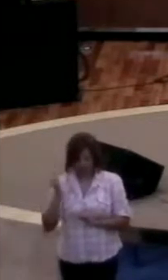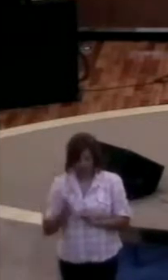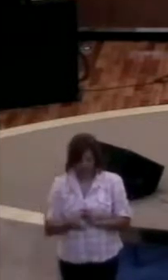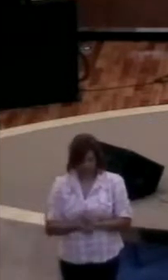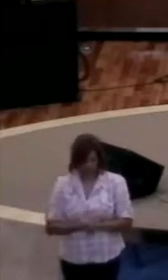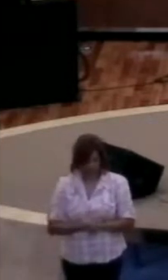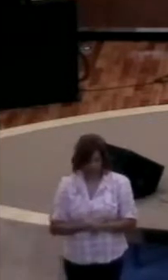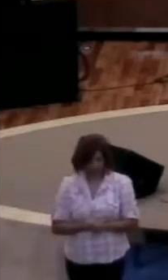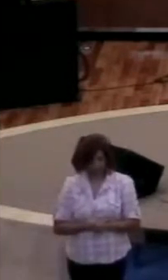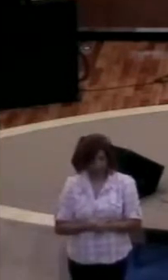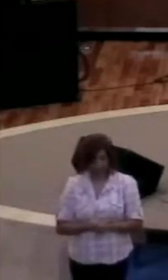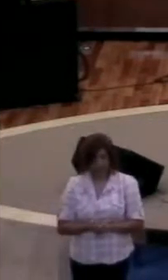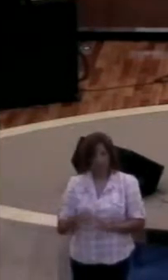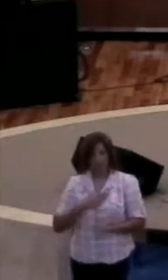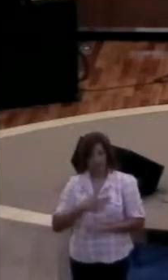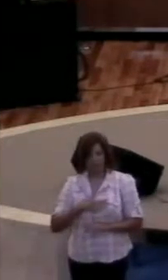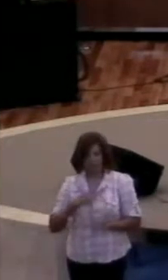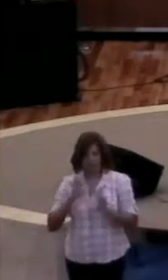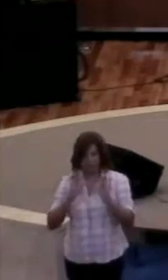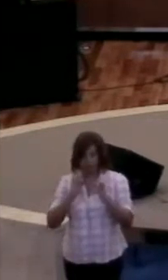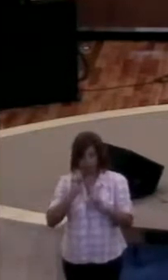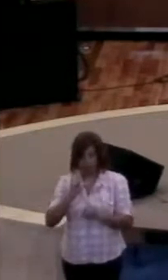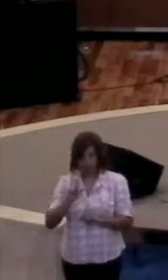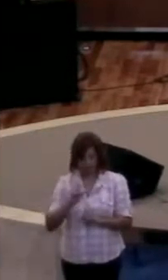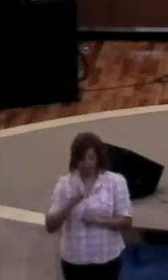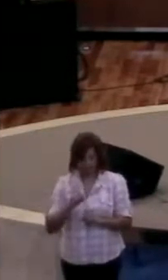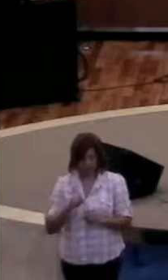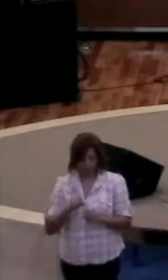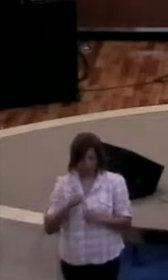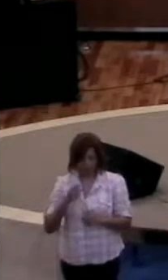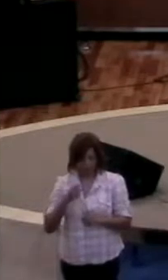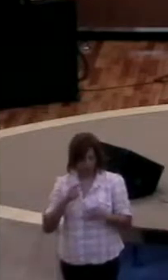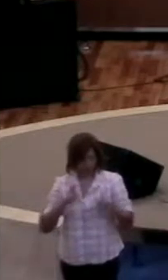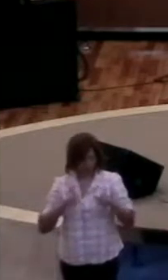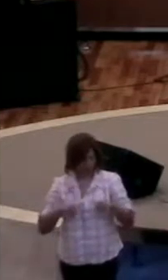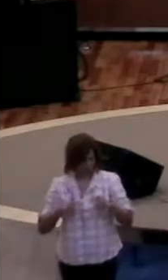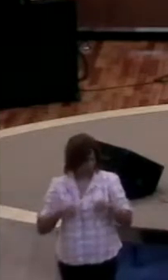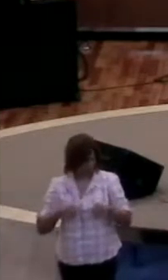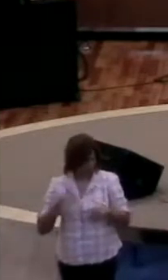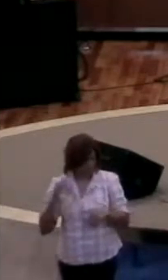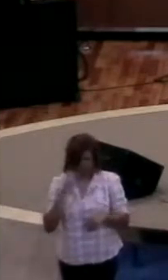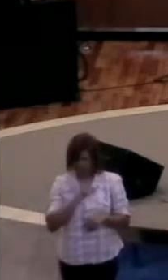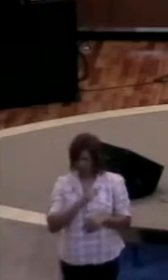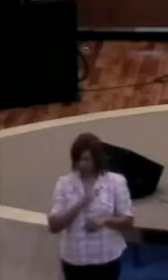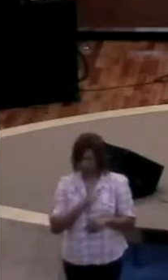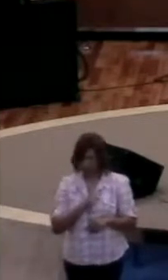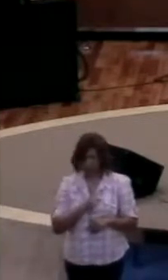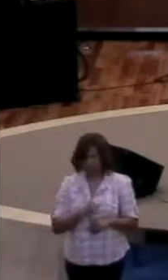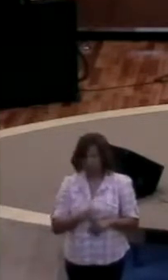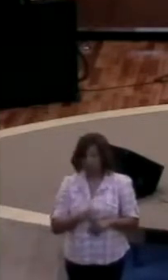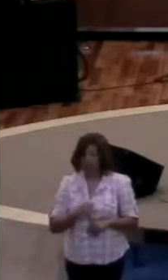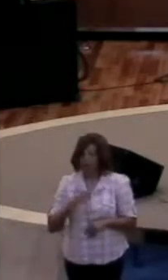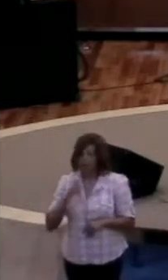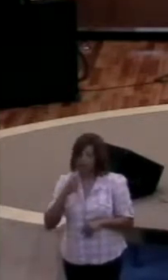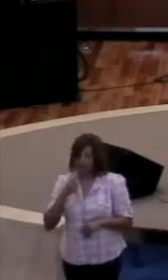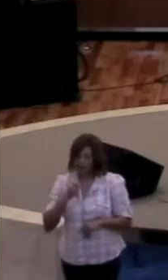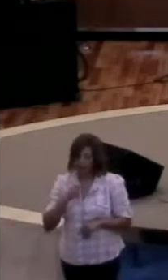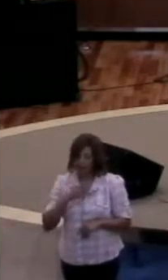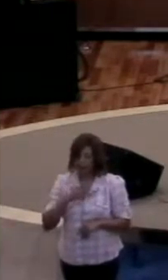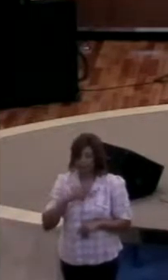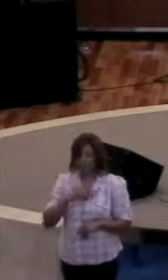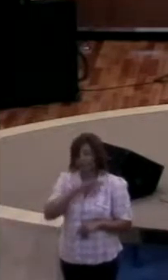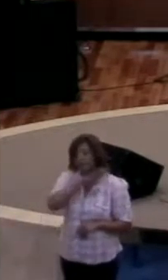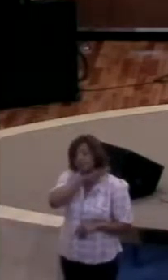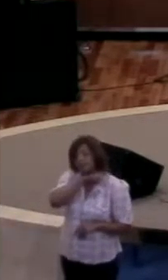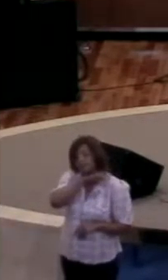mais interessantes que eu gosto, que se refere a Israel, mas nós também podemos apropriar dele, é bichinho de Jacó, o queridinho de Jacó, né,